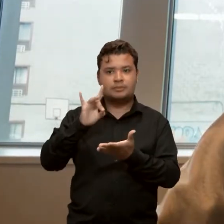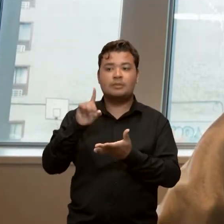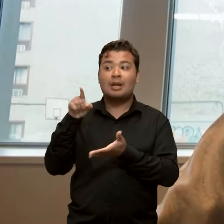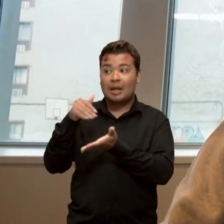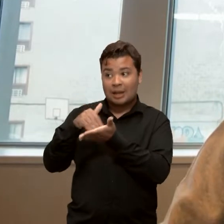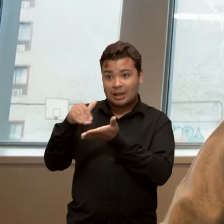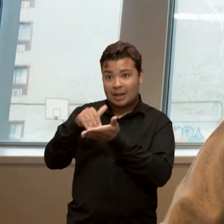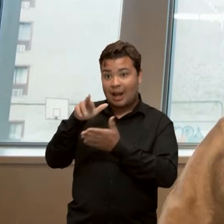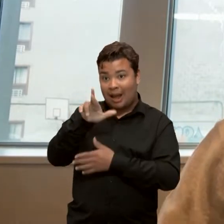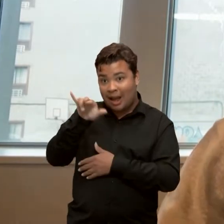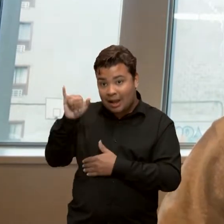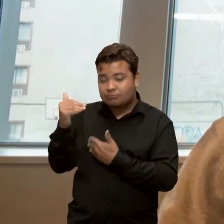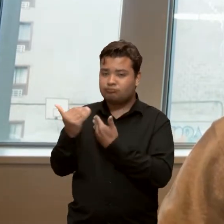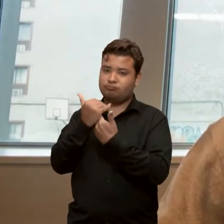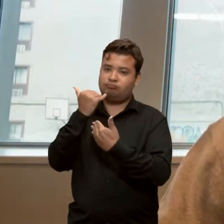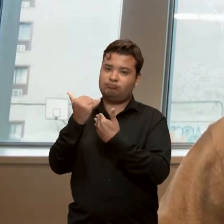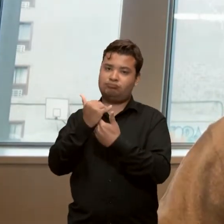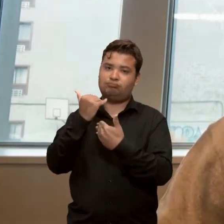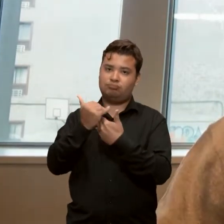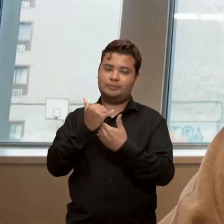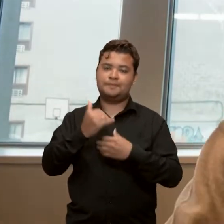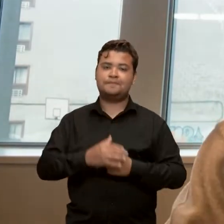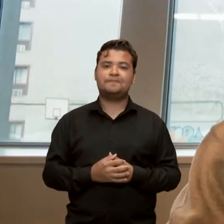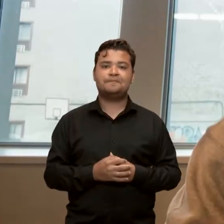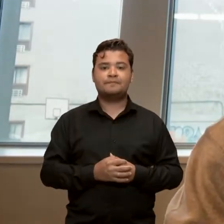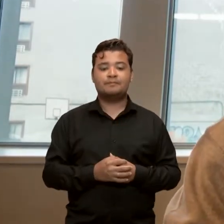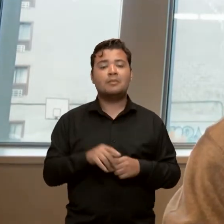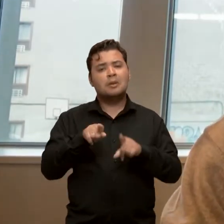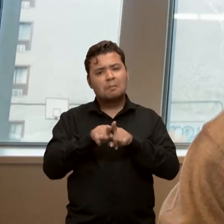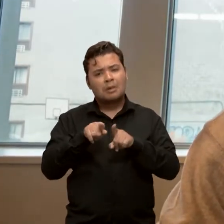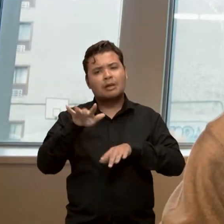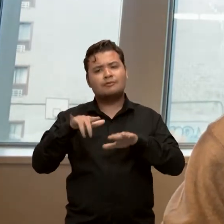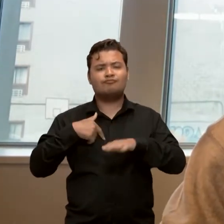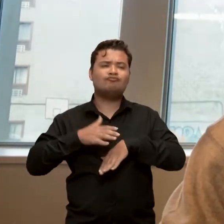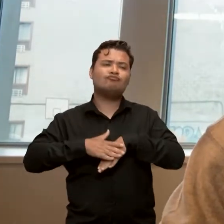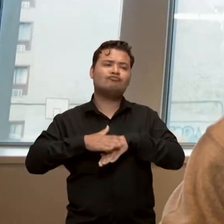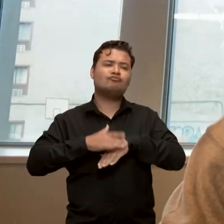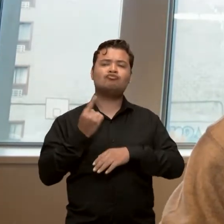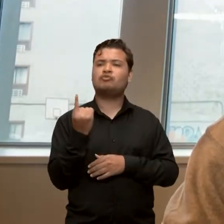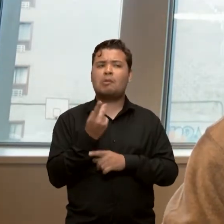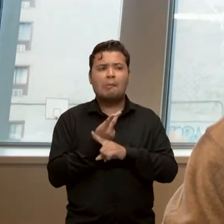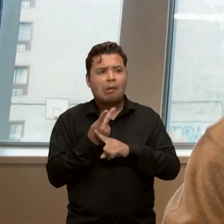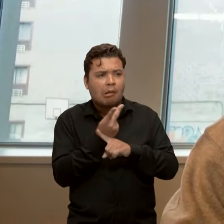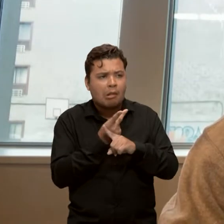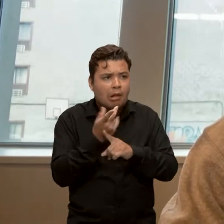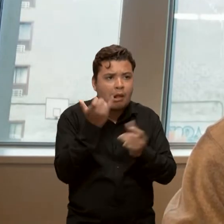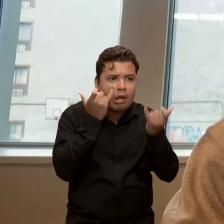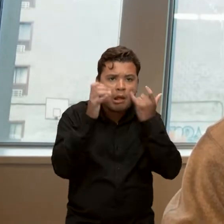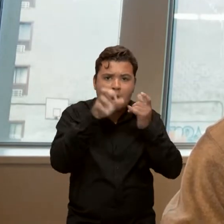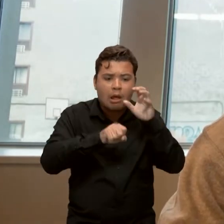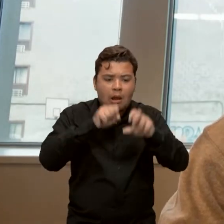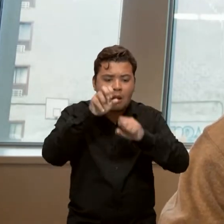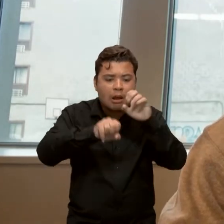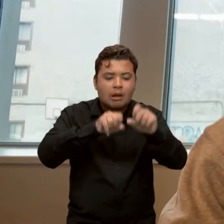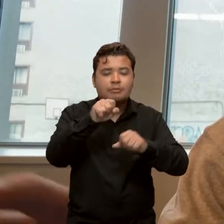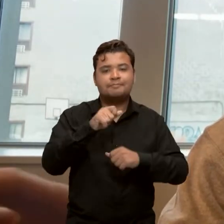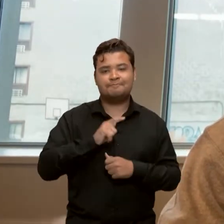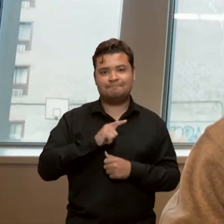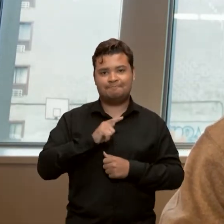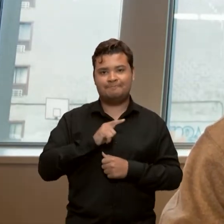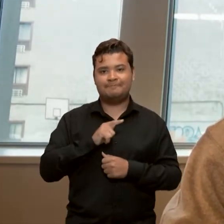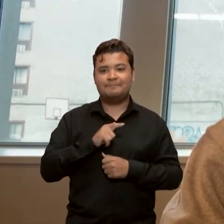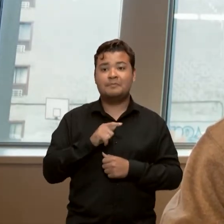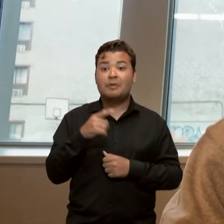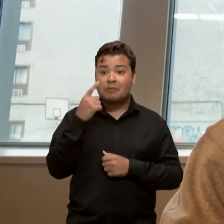SRI, e às vezes a gente vai por conta própria também, encontrando as informações, e junto com todos